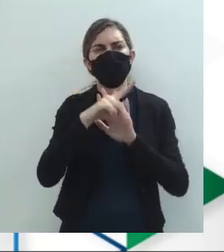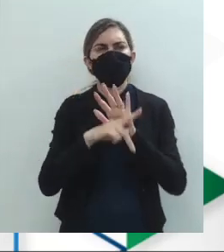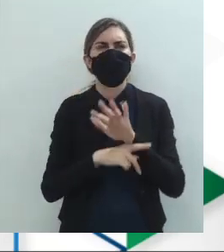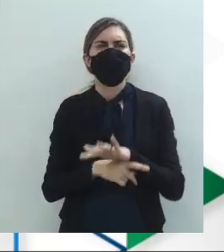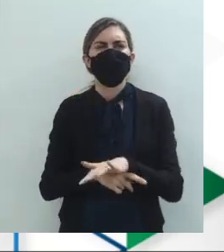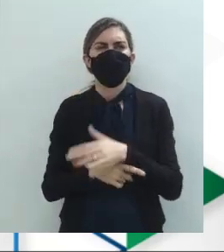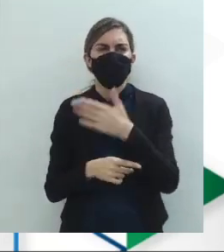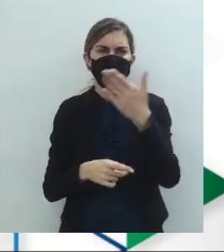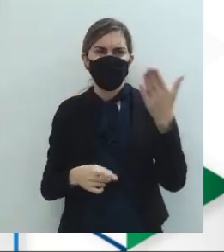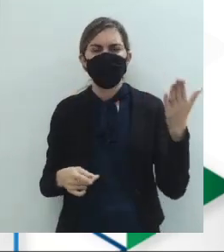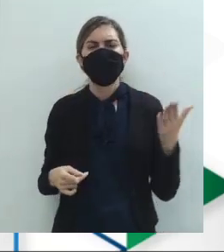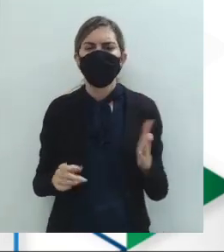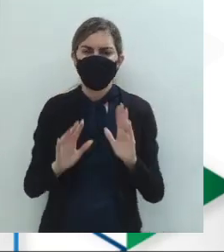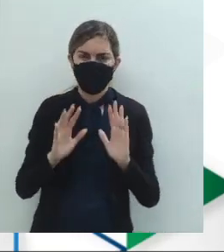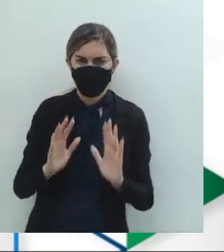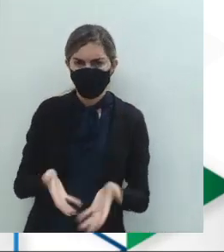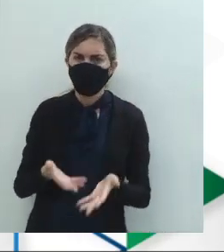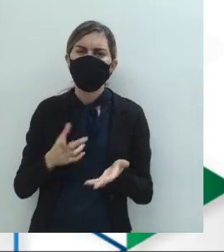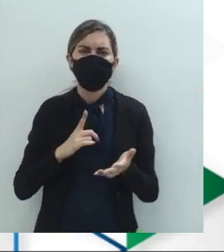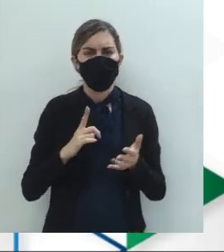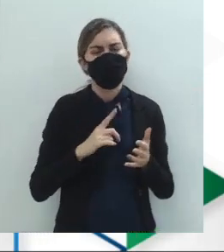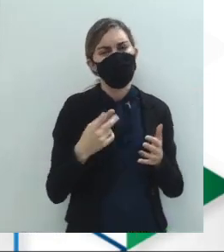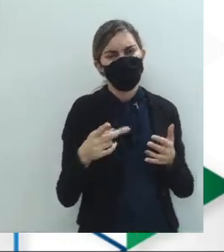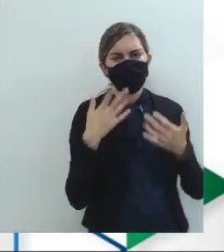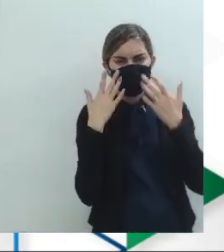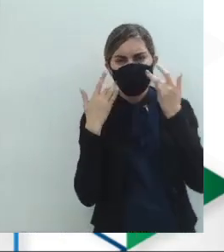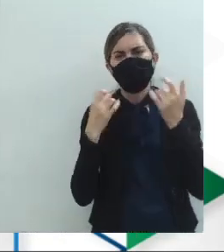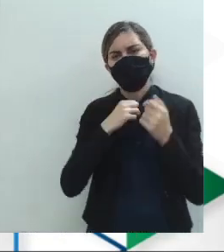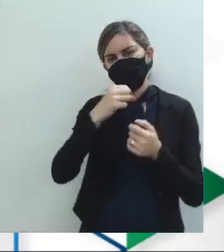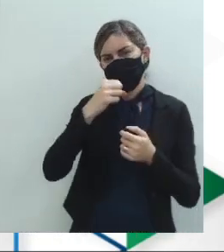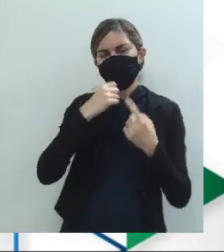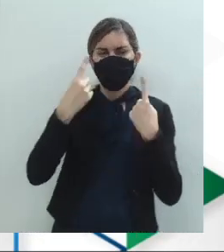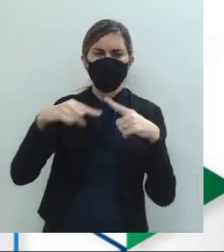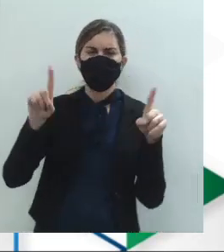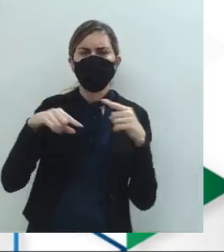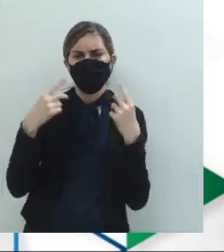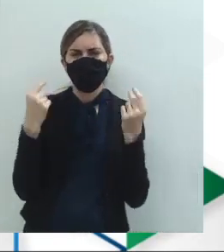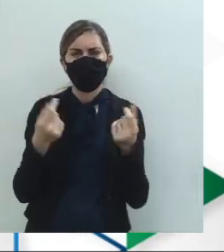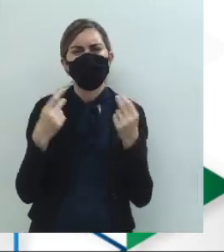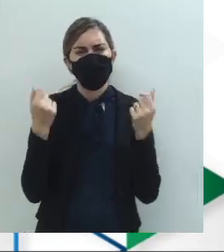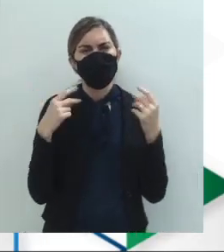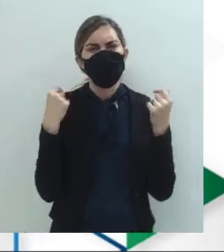projeto. O Roger, que já era do cenário musical há muitos anos, que